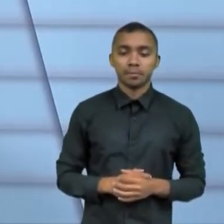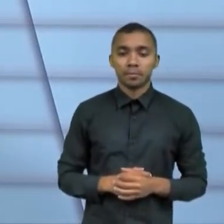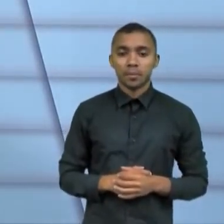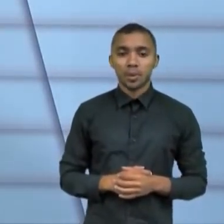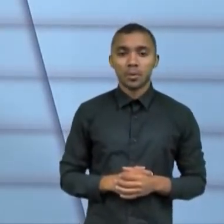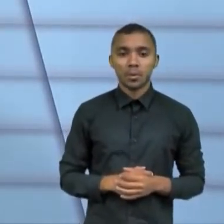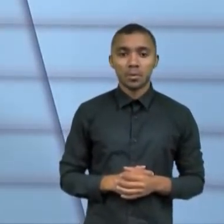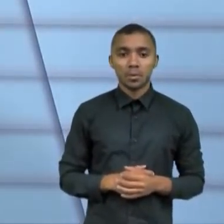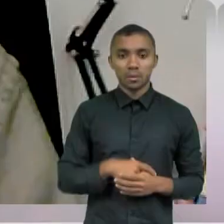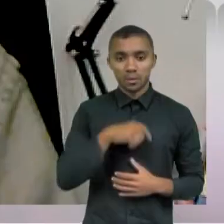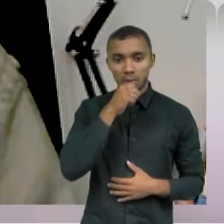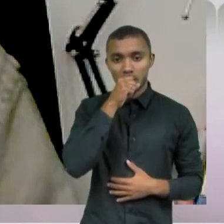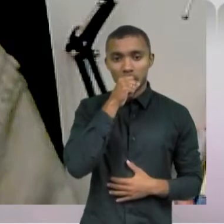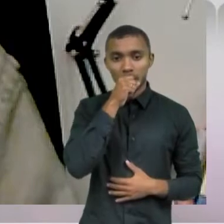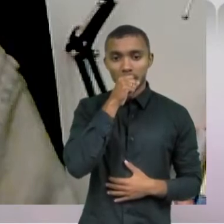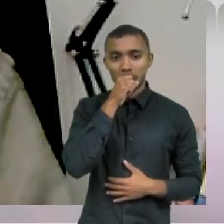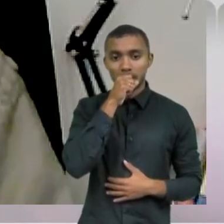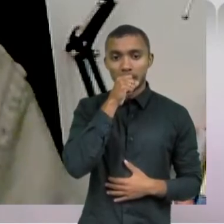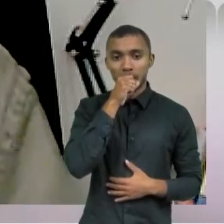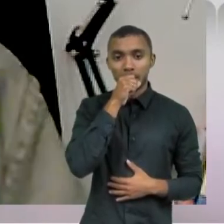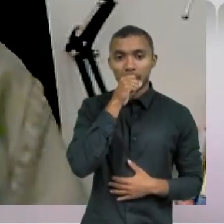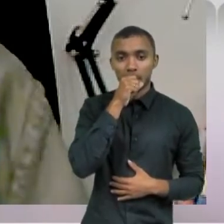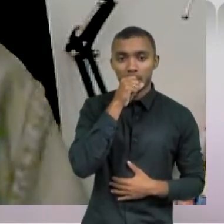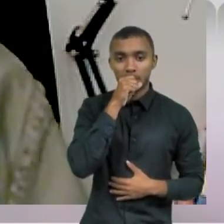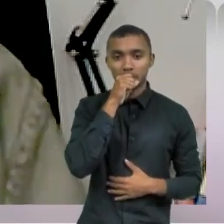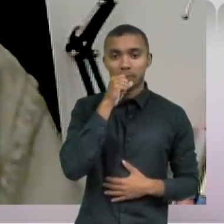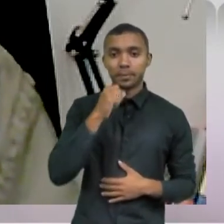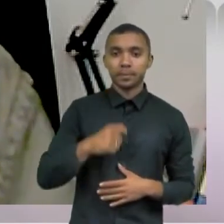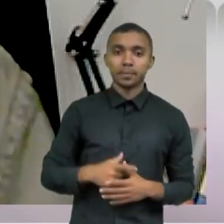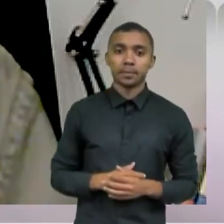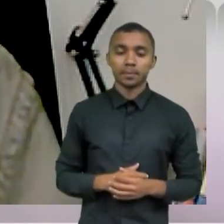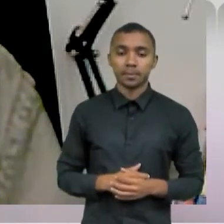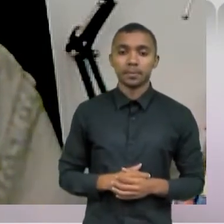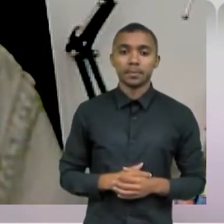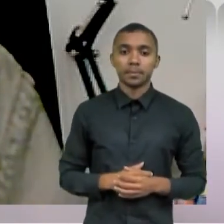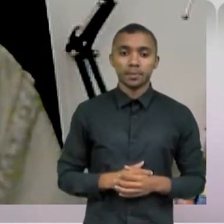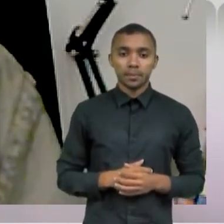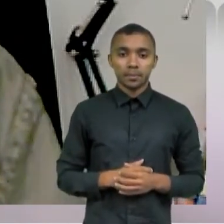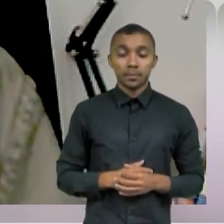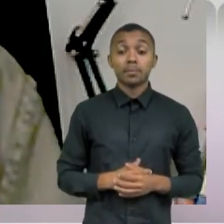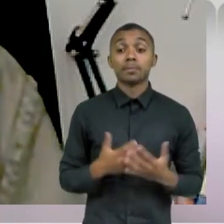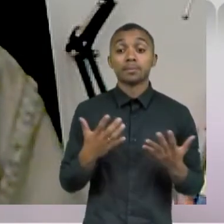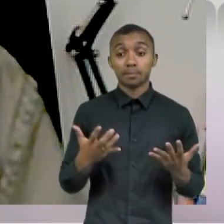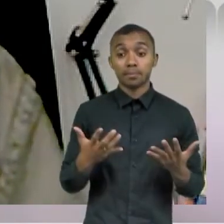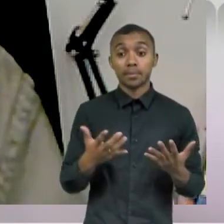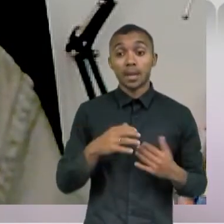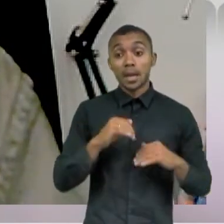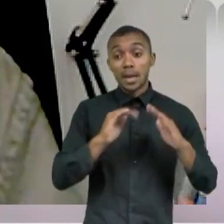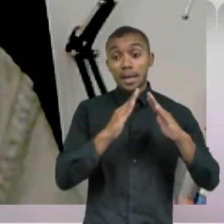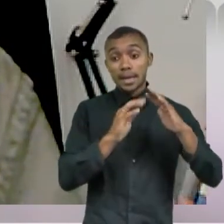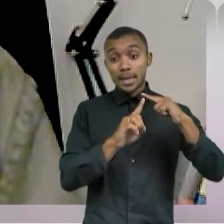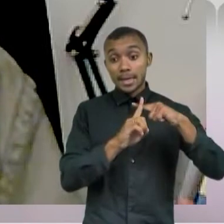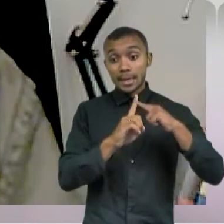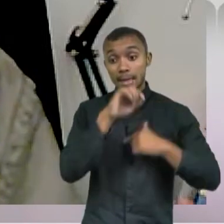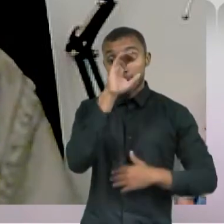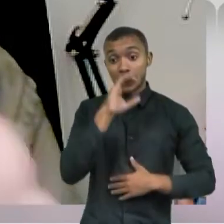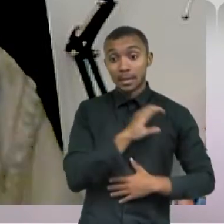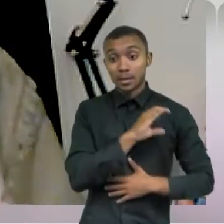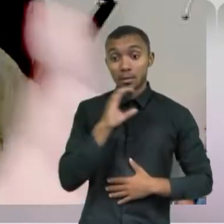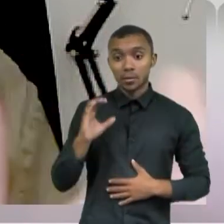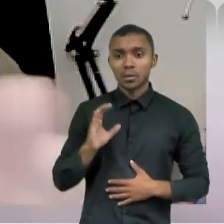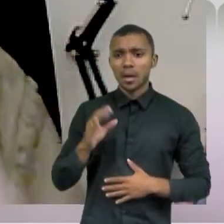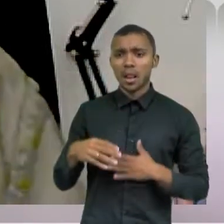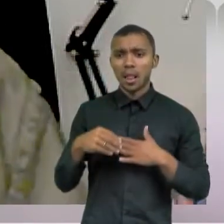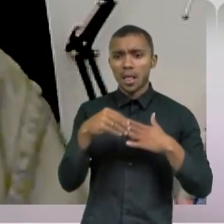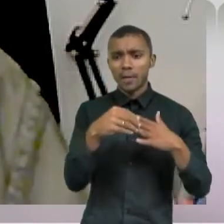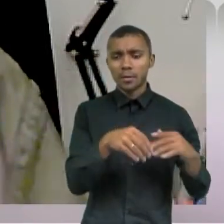isso? É isso. Pelo conceito religioso da Igreja Católica, né, a rigor, o